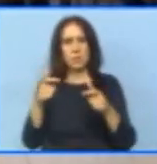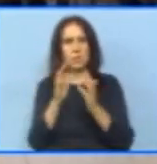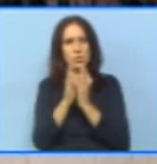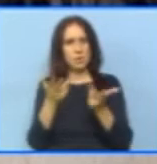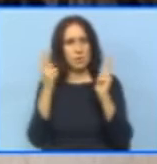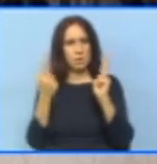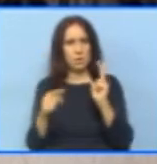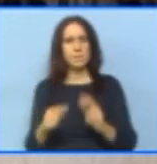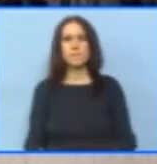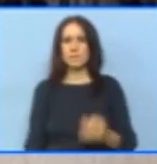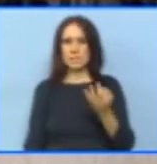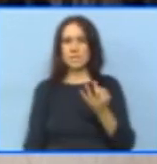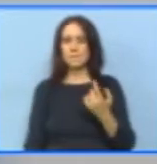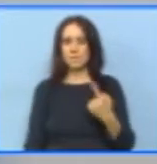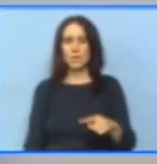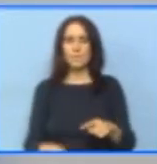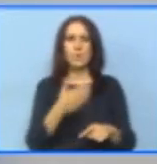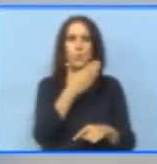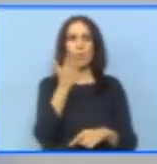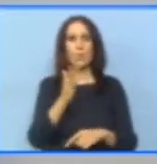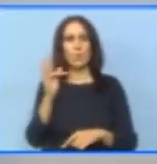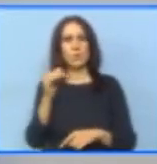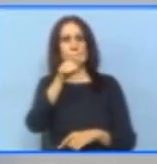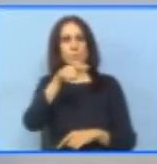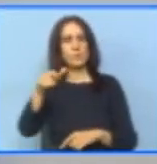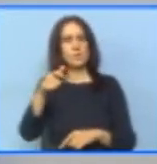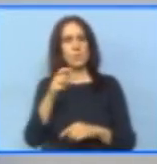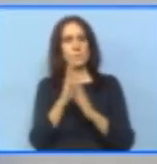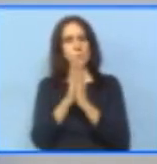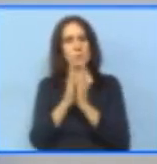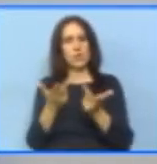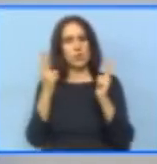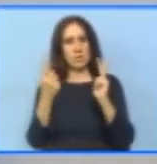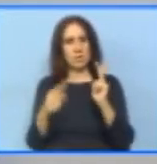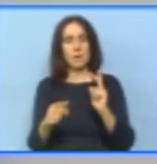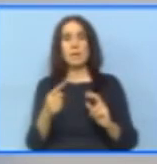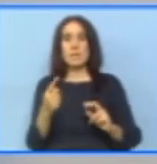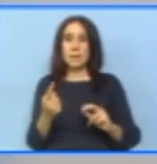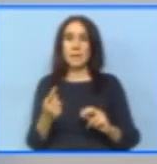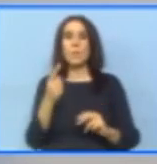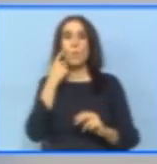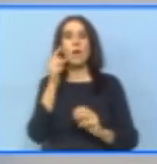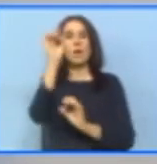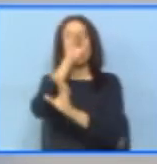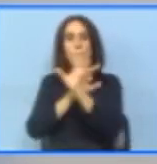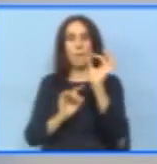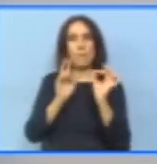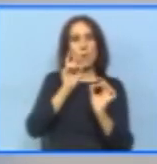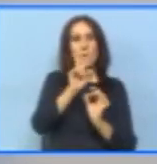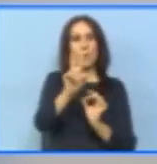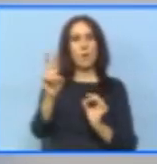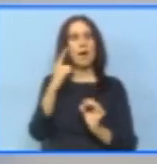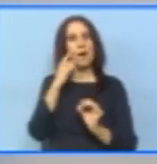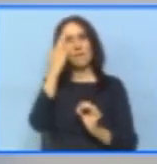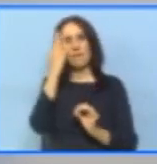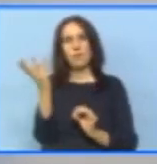sim. Só 1/4 da população é que tem liberdade religiosa. Se olharmos também para o que está a acontecer na Europa, provavelmente estes